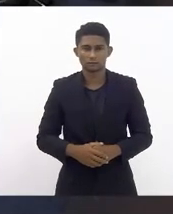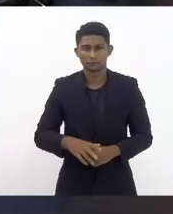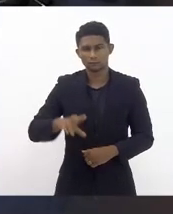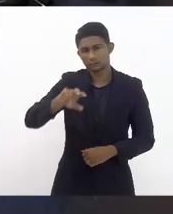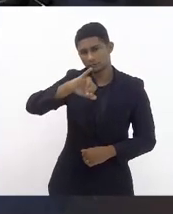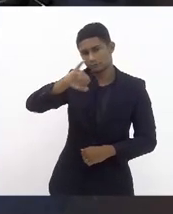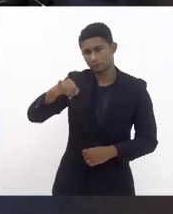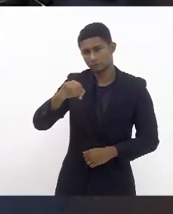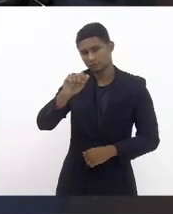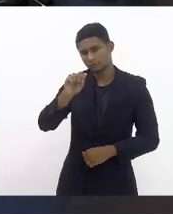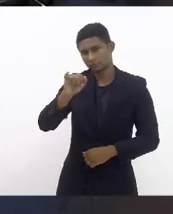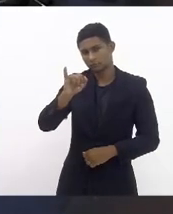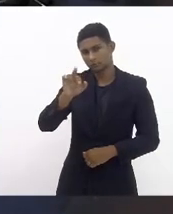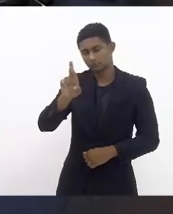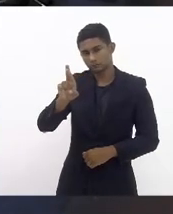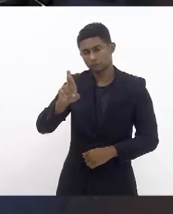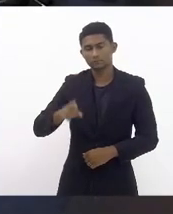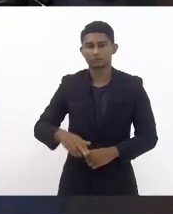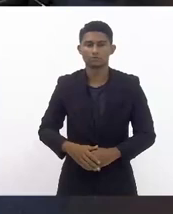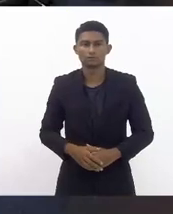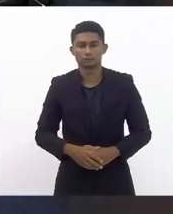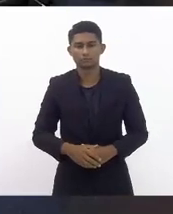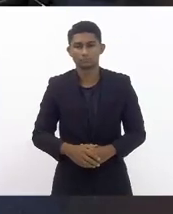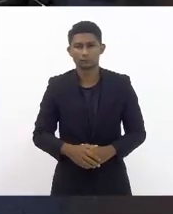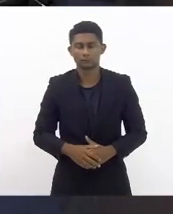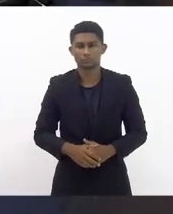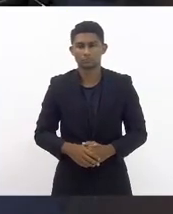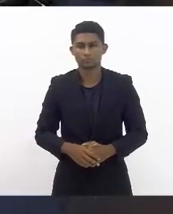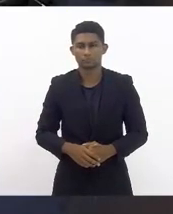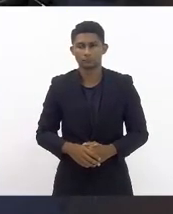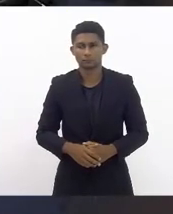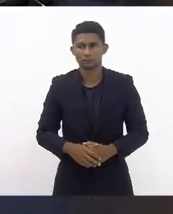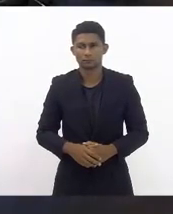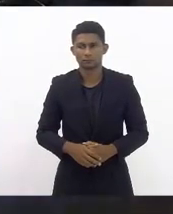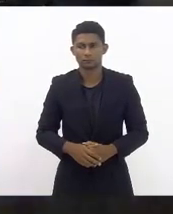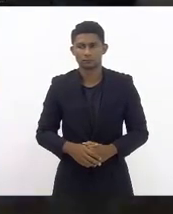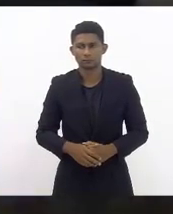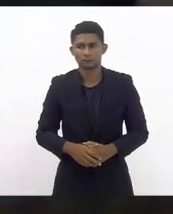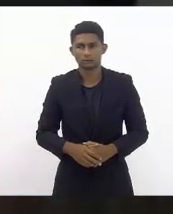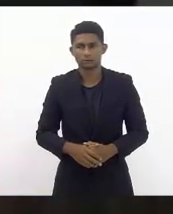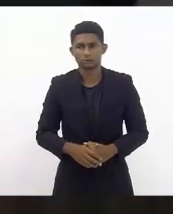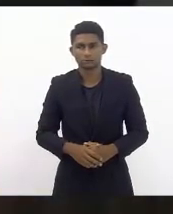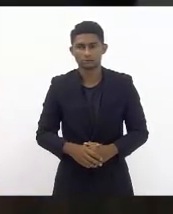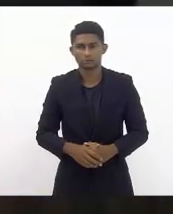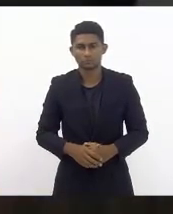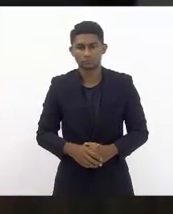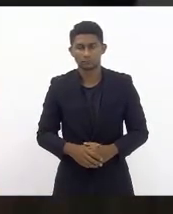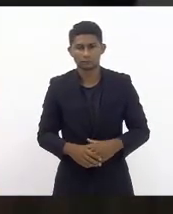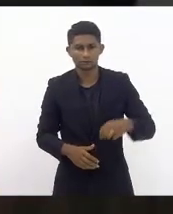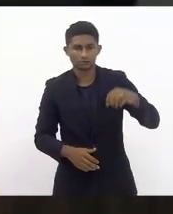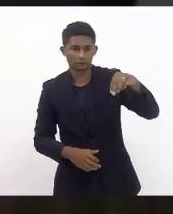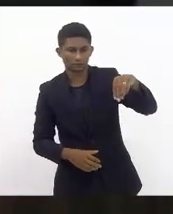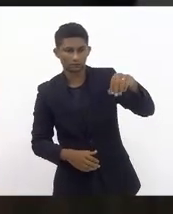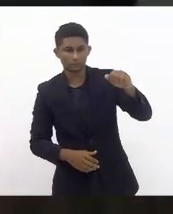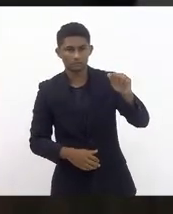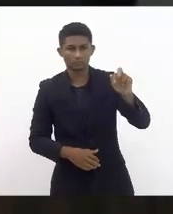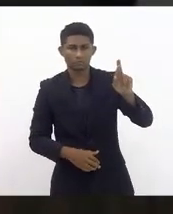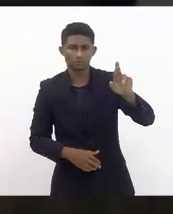Jair Bittencourt. Deputado Jair Bittencourt. Deputado Márcio